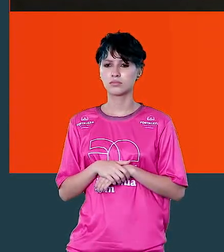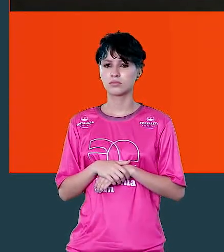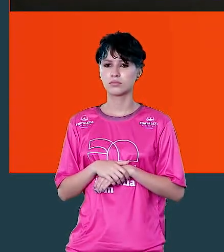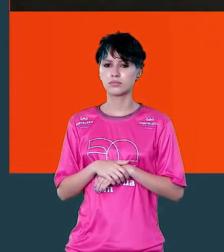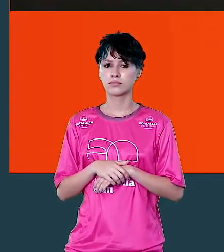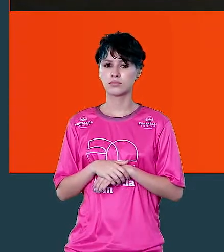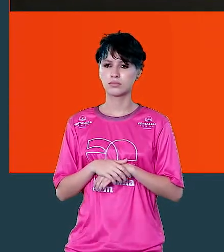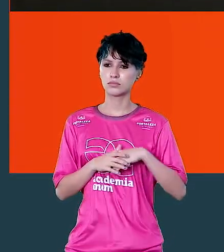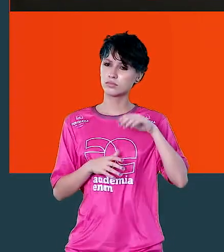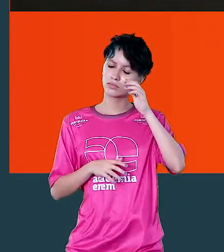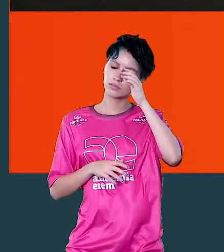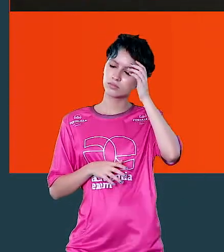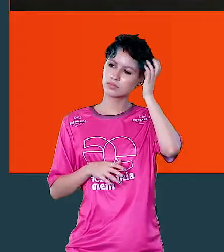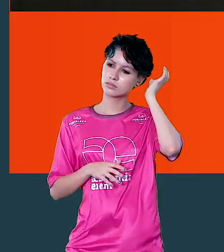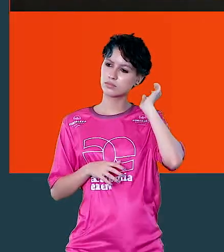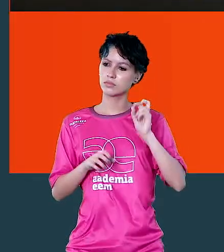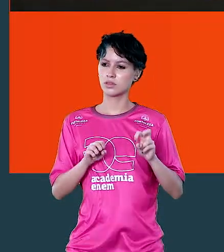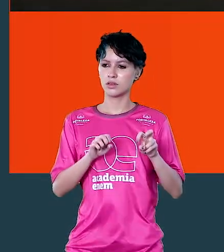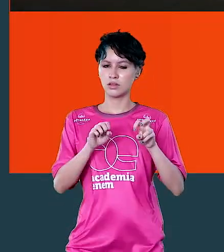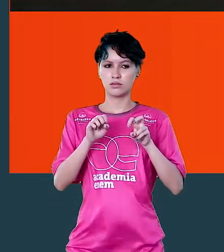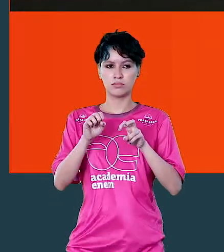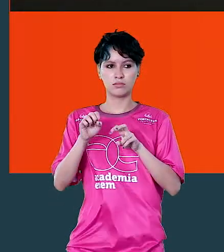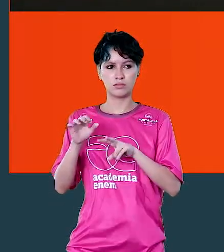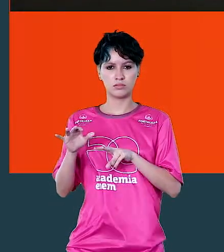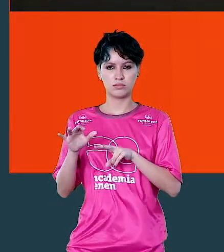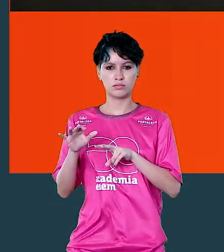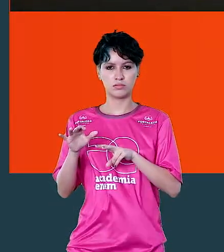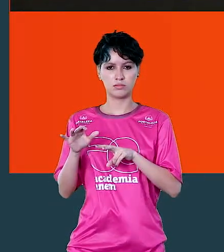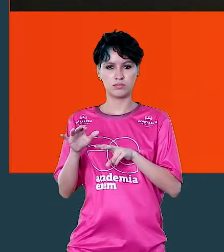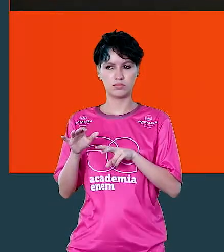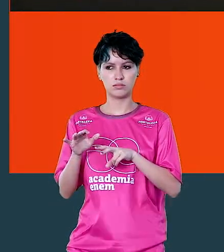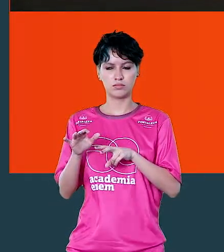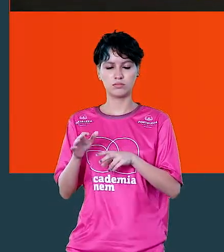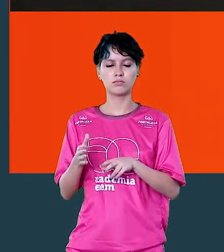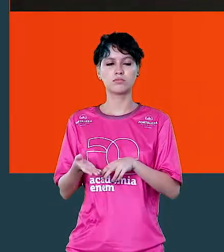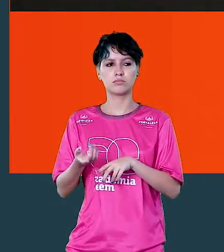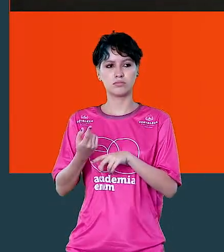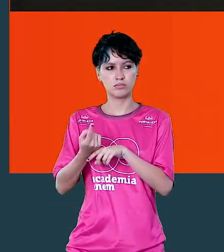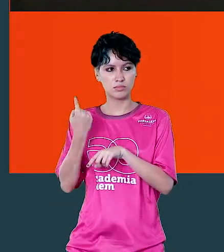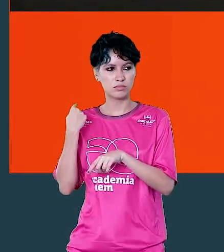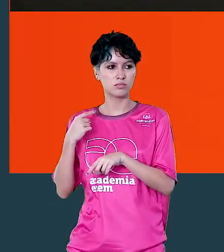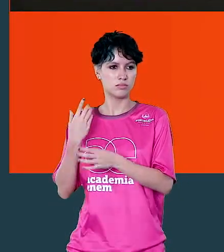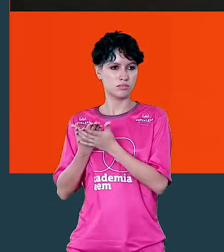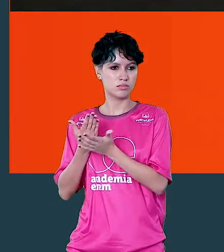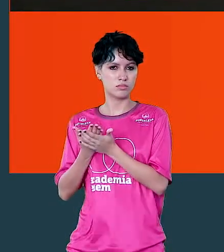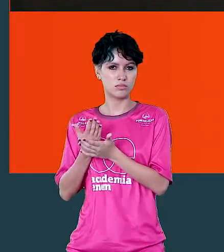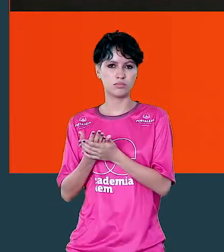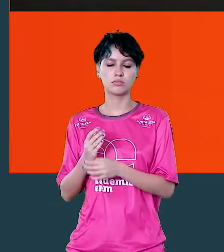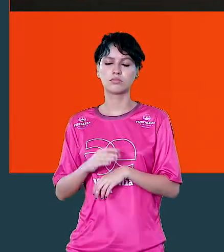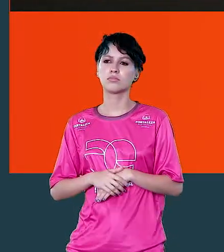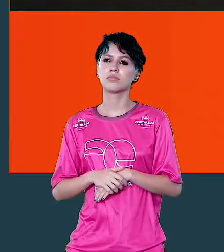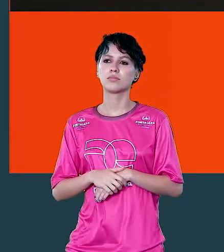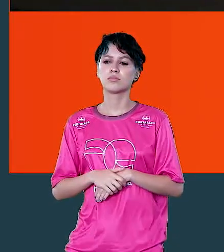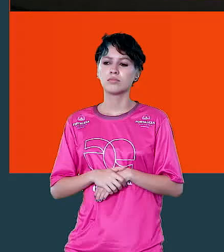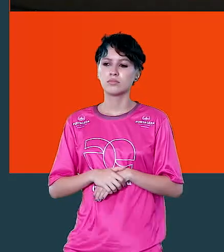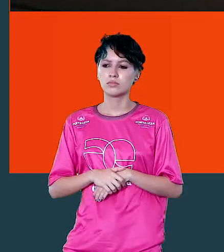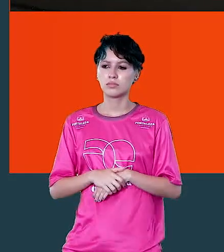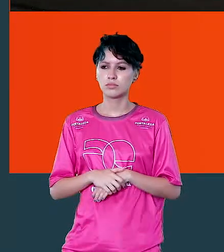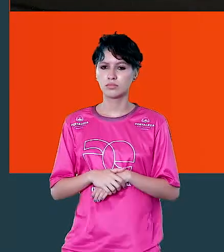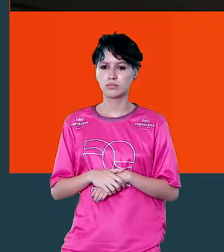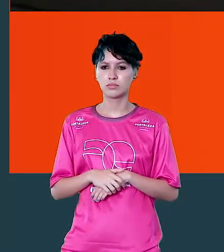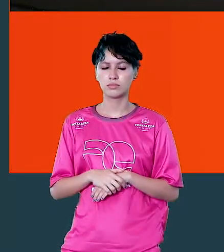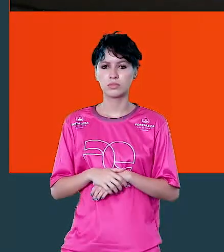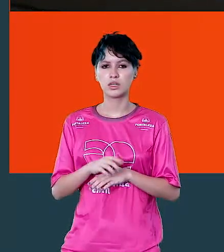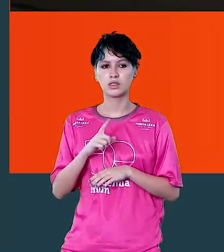Redox, obrigado. Pronto, semana passada não, a aula passada foi isso, né? Perfeito, galera, ó, vamos começar.